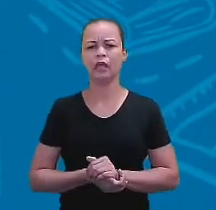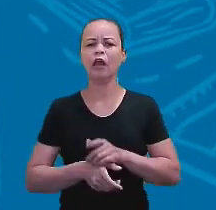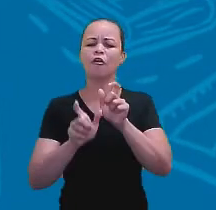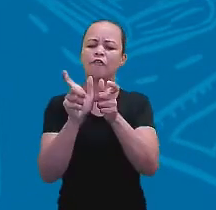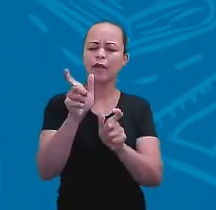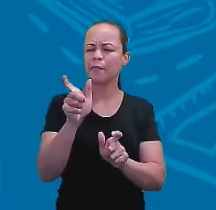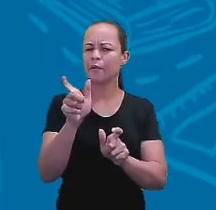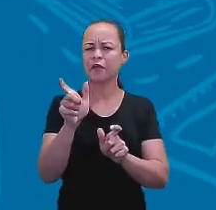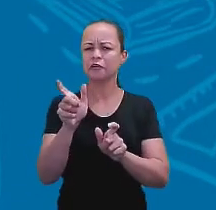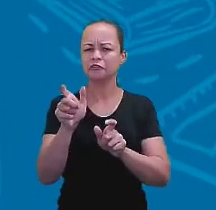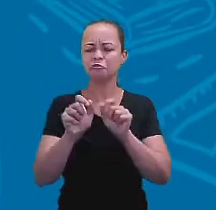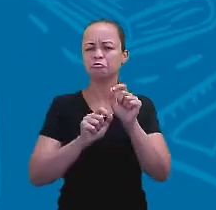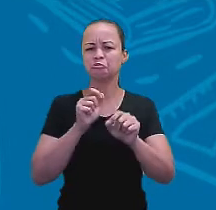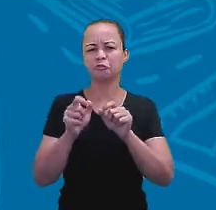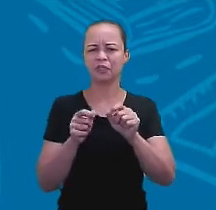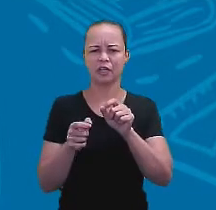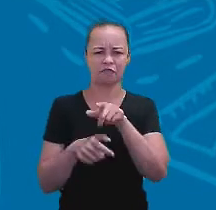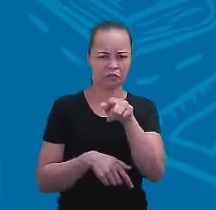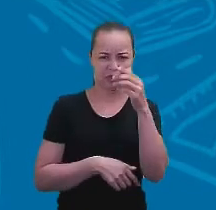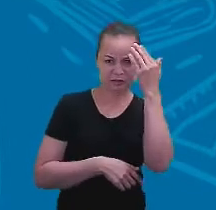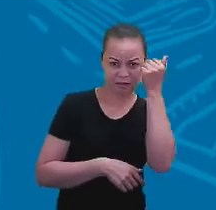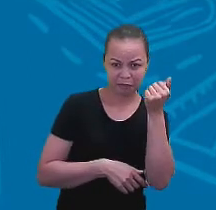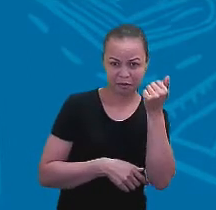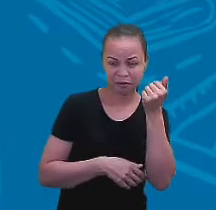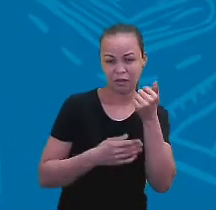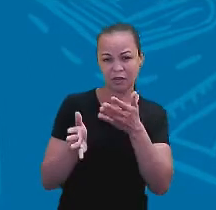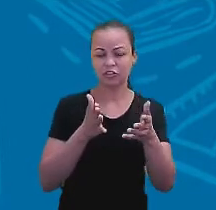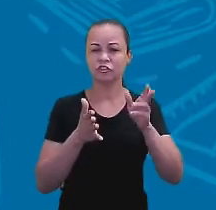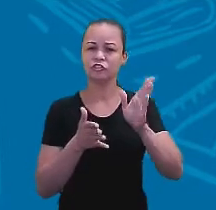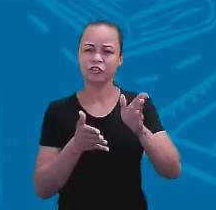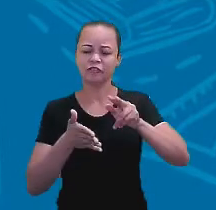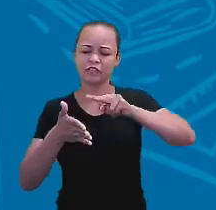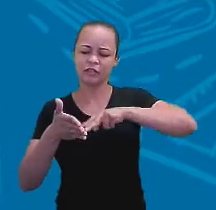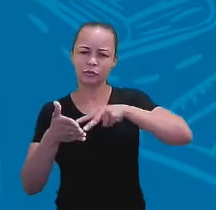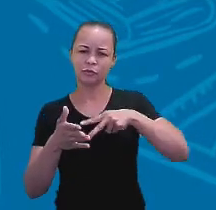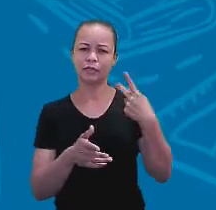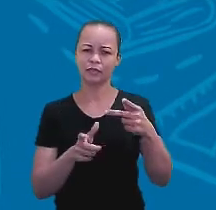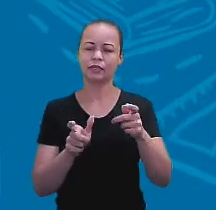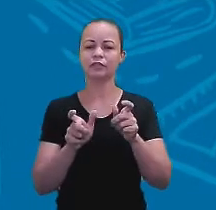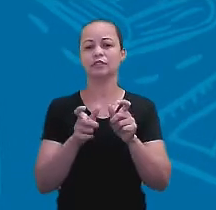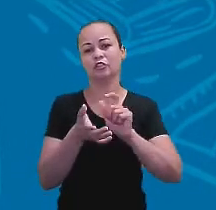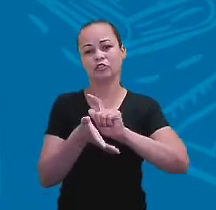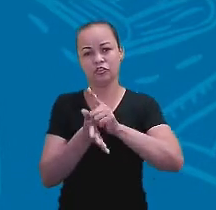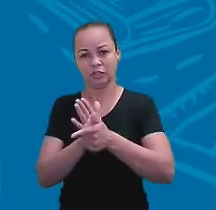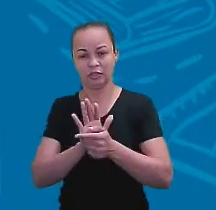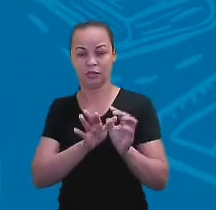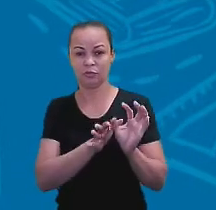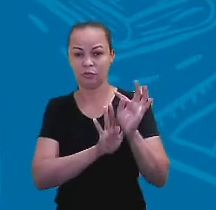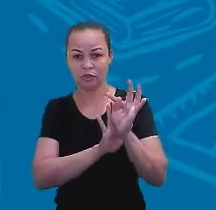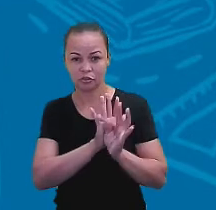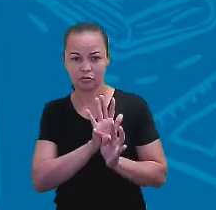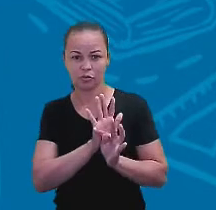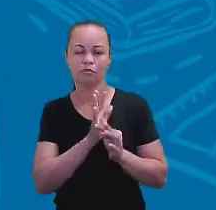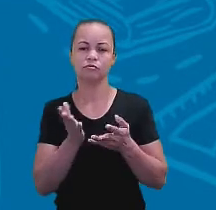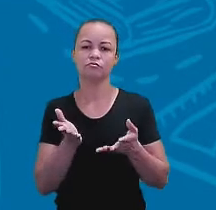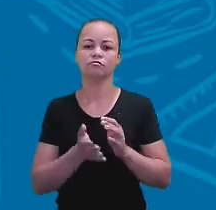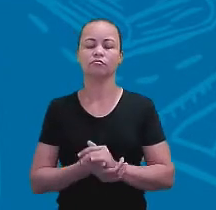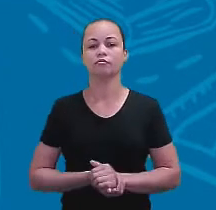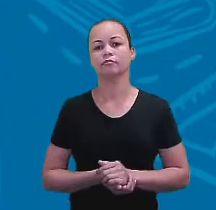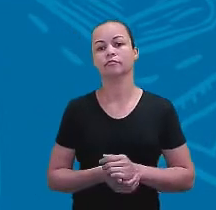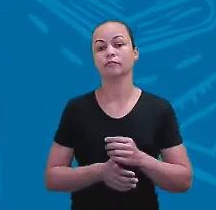nessa palavra? Já fez leitura desse tipo de gênero textual? Bom, é o gênero textual